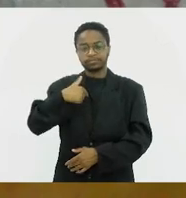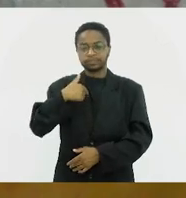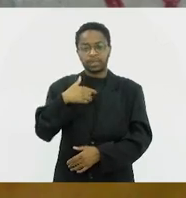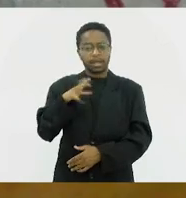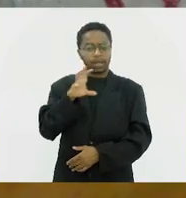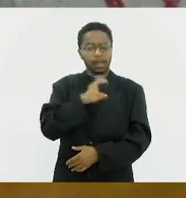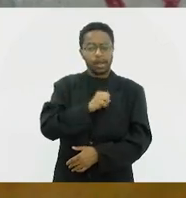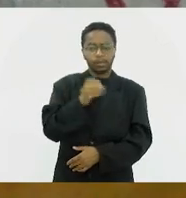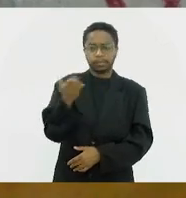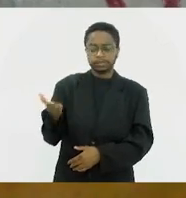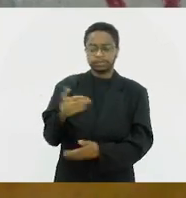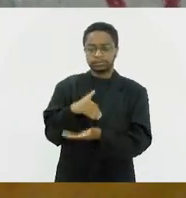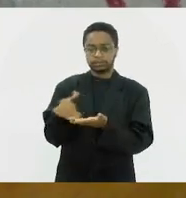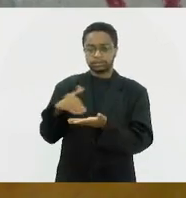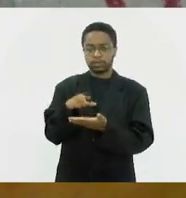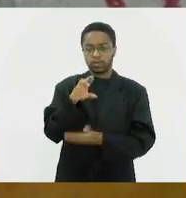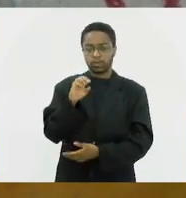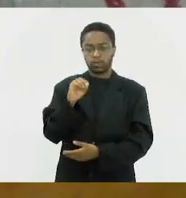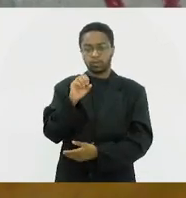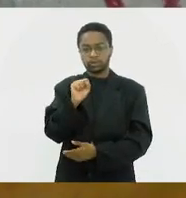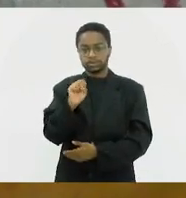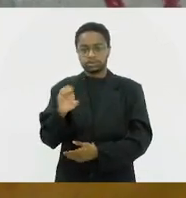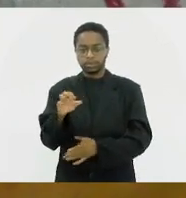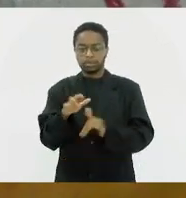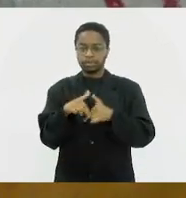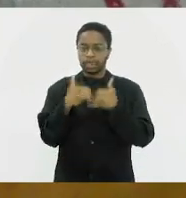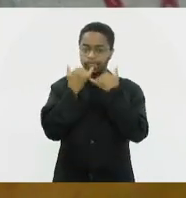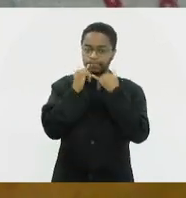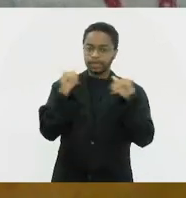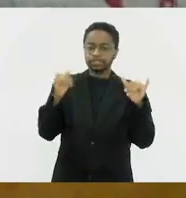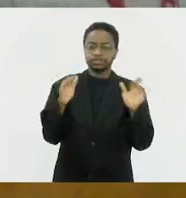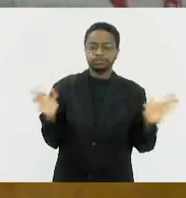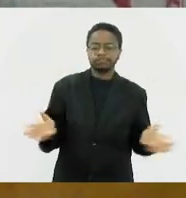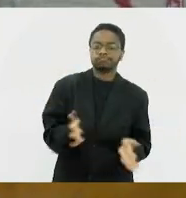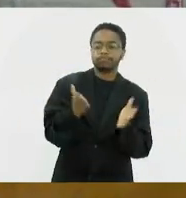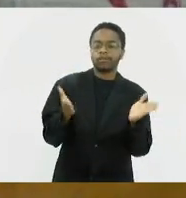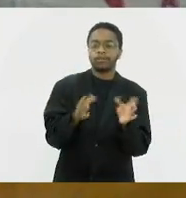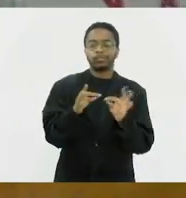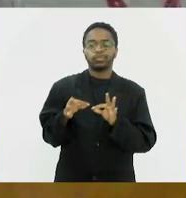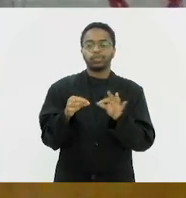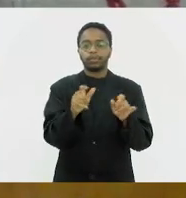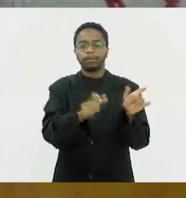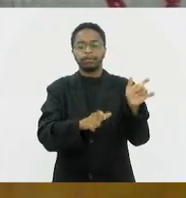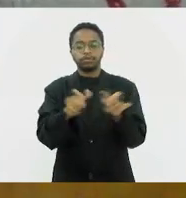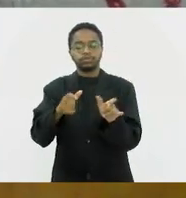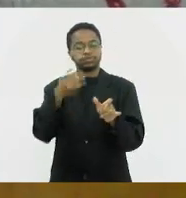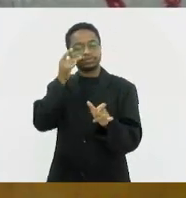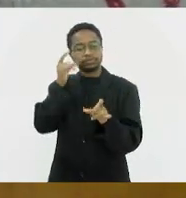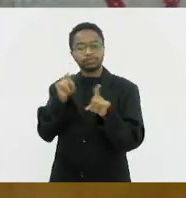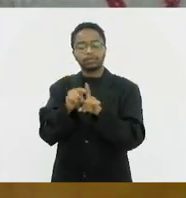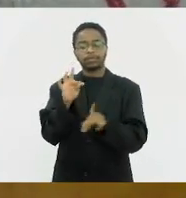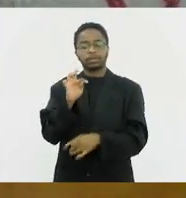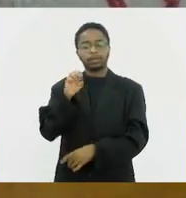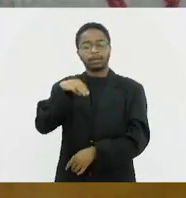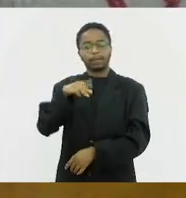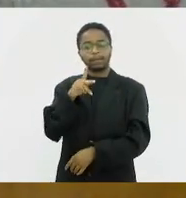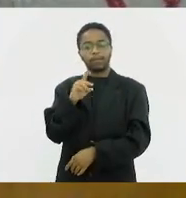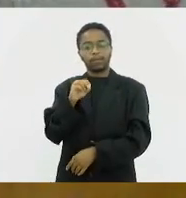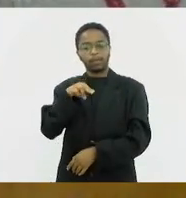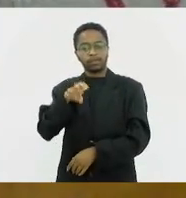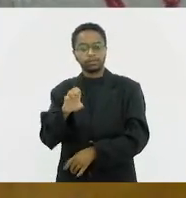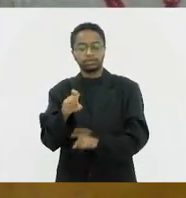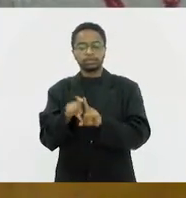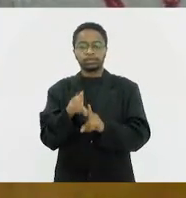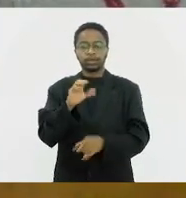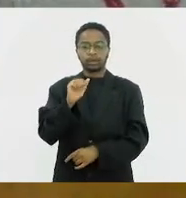Rose, pela energia a qual ela contagia todos sempre presentes. Nosso vereador Tempone, Cacau, cumprimento todos os